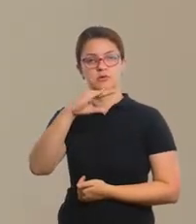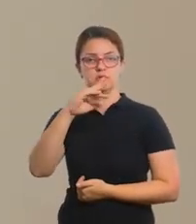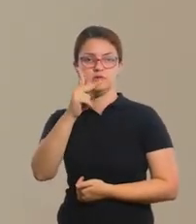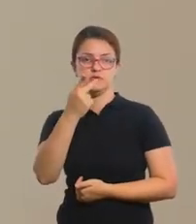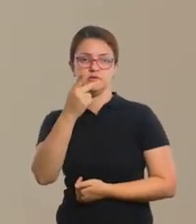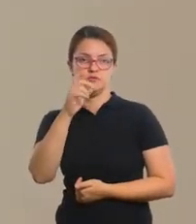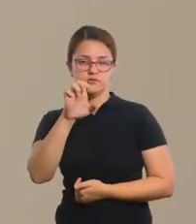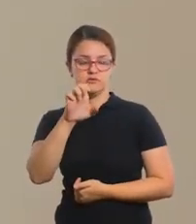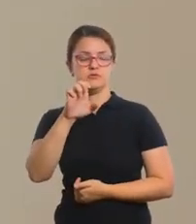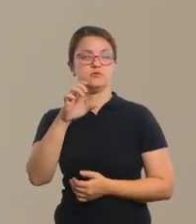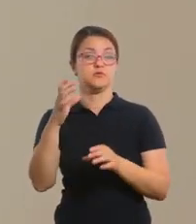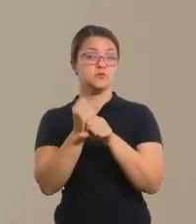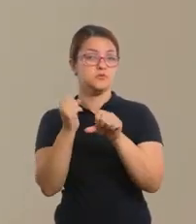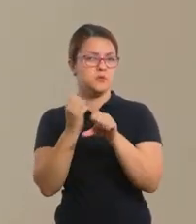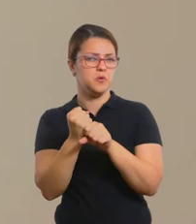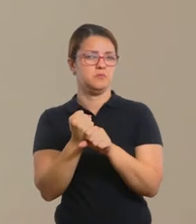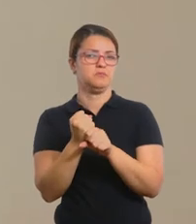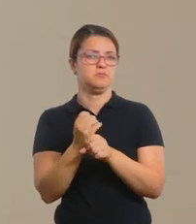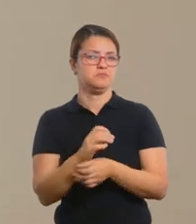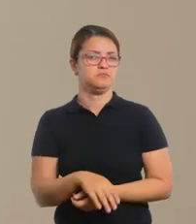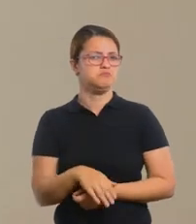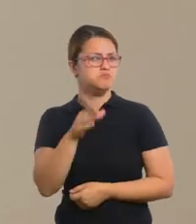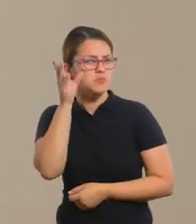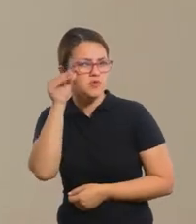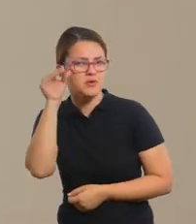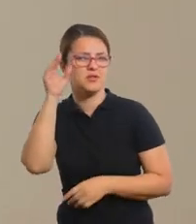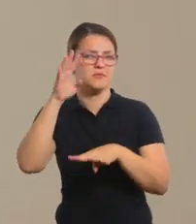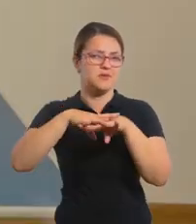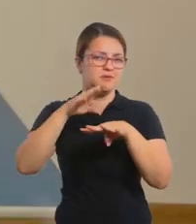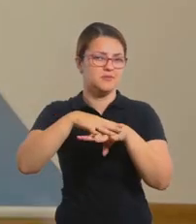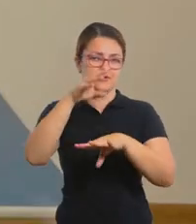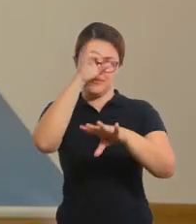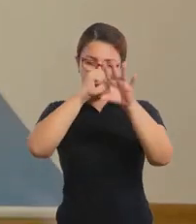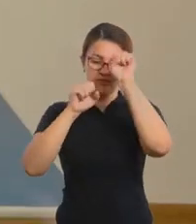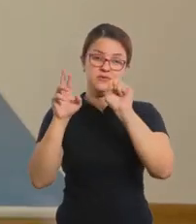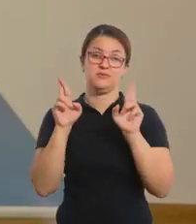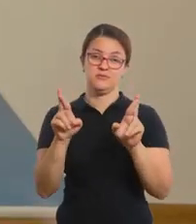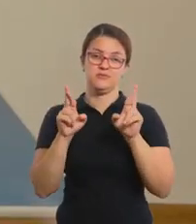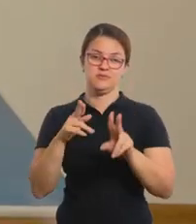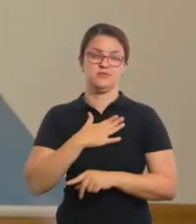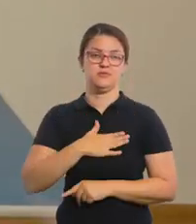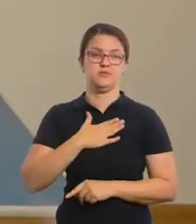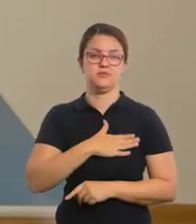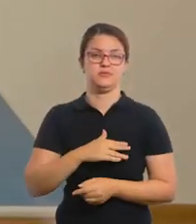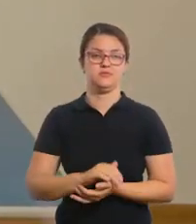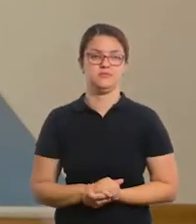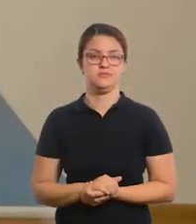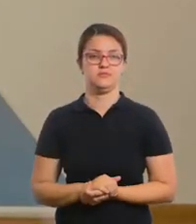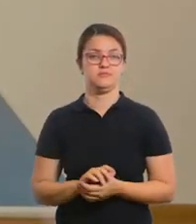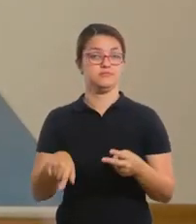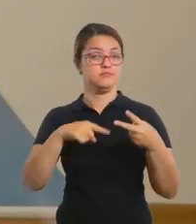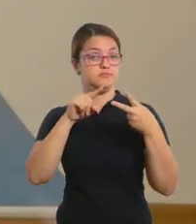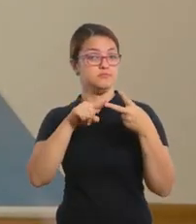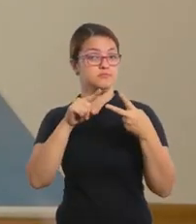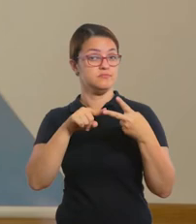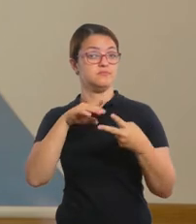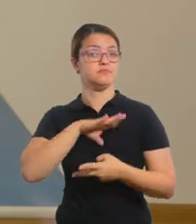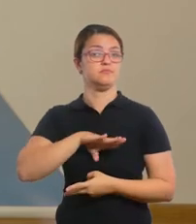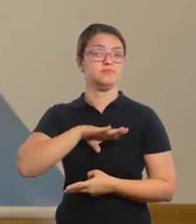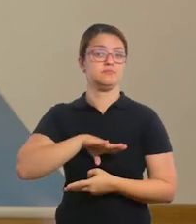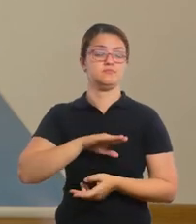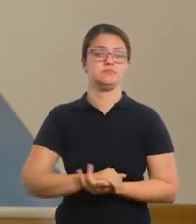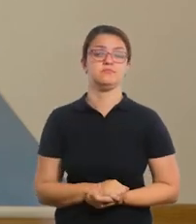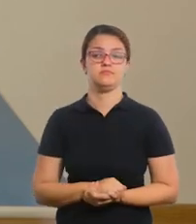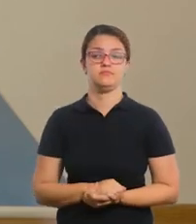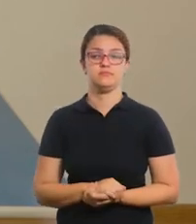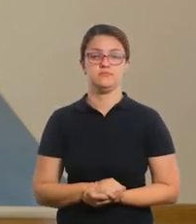de soma é bastante interessante para você trabalhar matemática aí com o seu filho, tá bom? Espero que você tenha gostado. Eu vou agora para a atividade